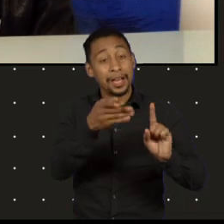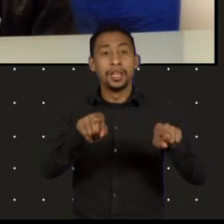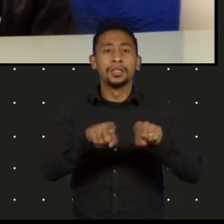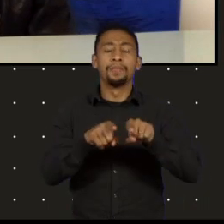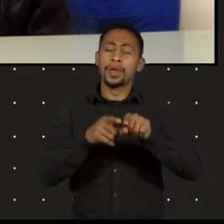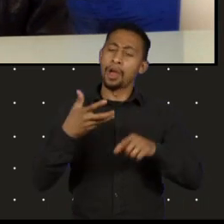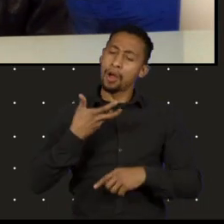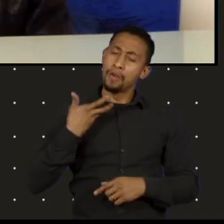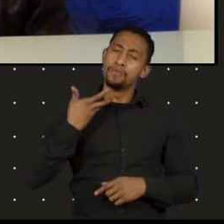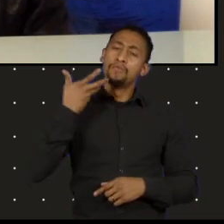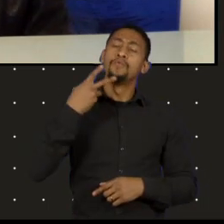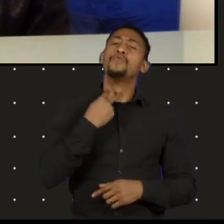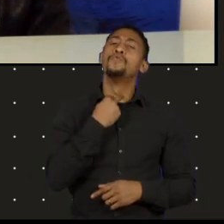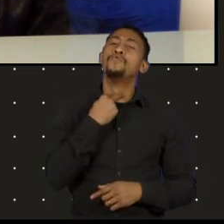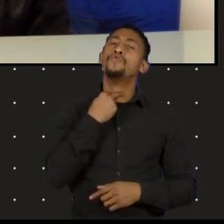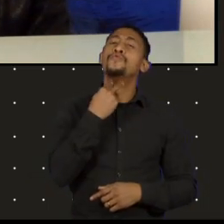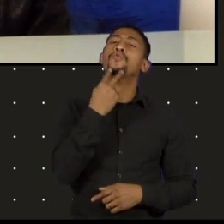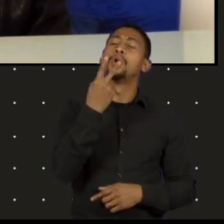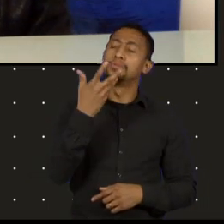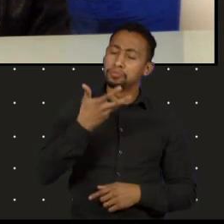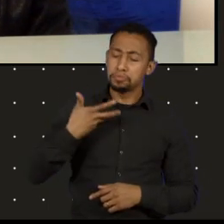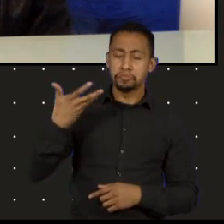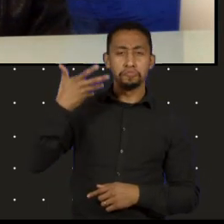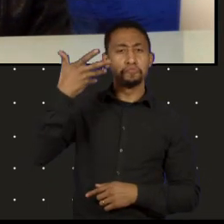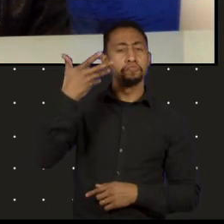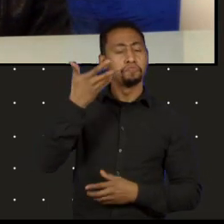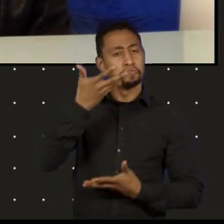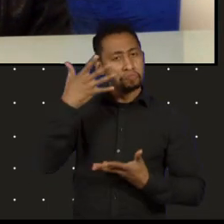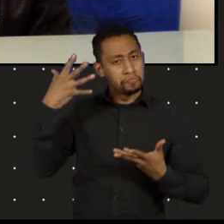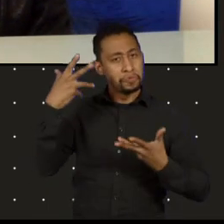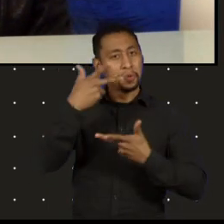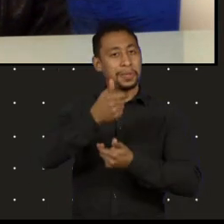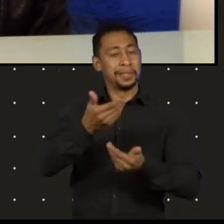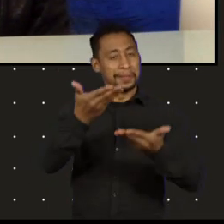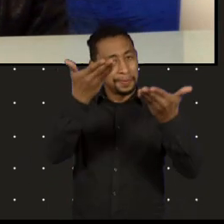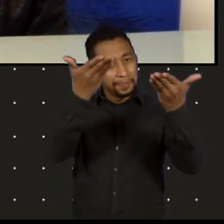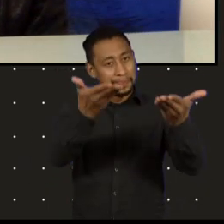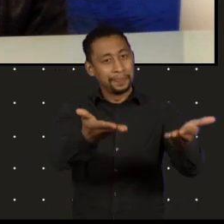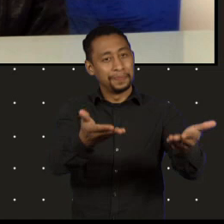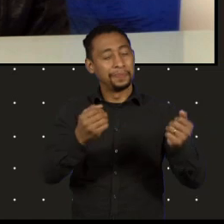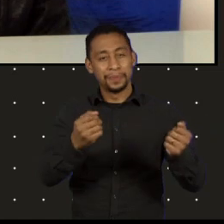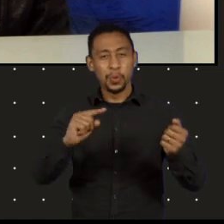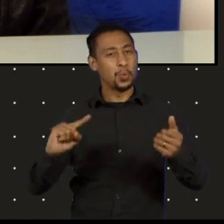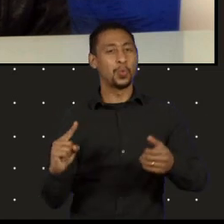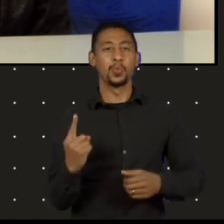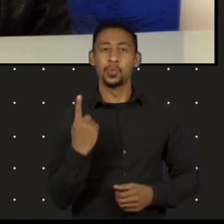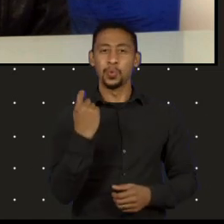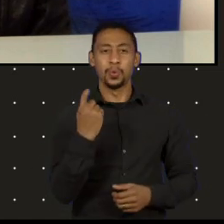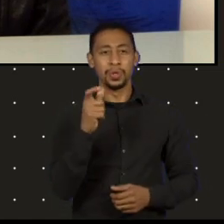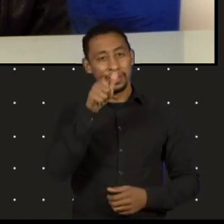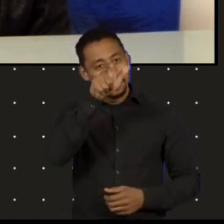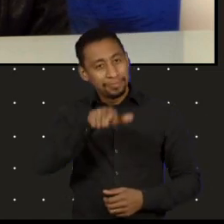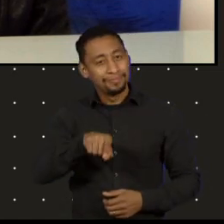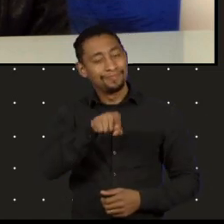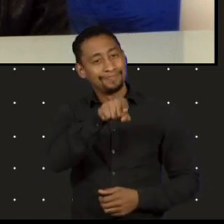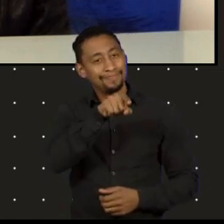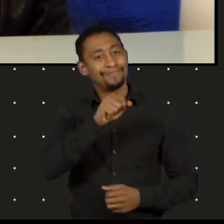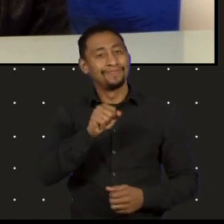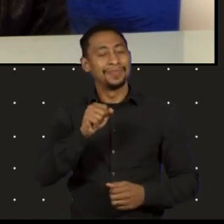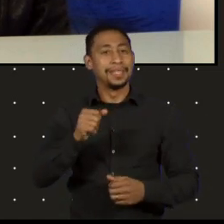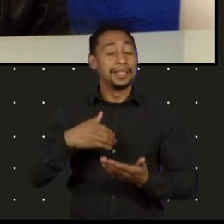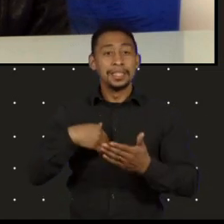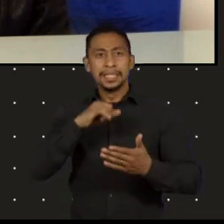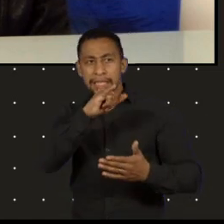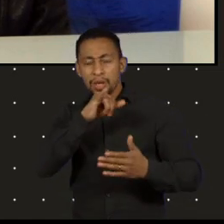a atriz que tem uma voz, fora todo o resto, uma voz única que se identifica a quilômetros